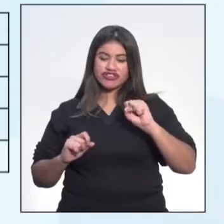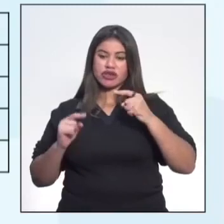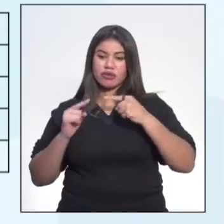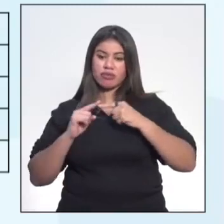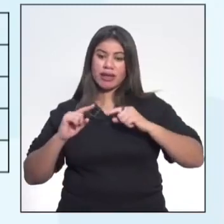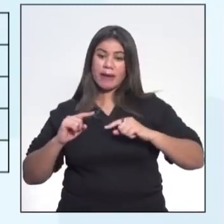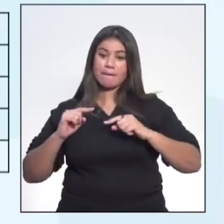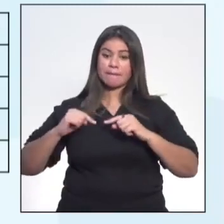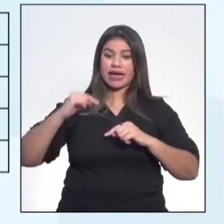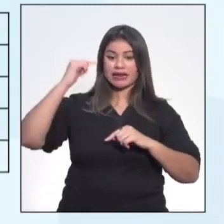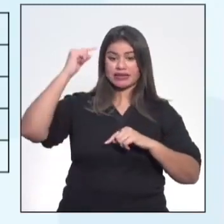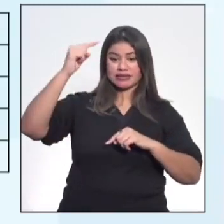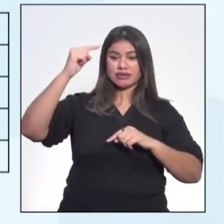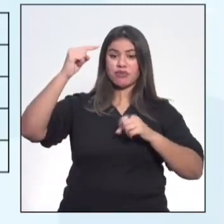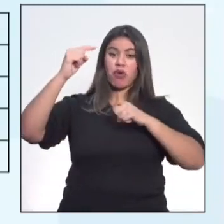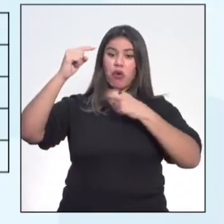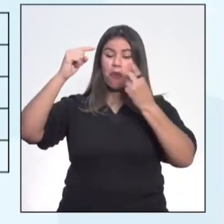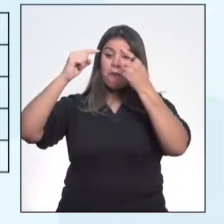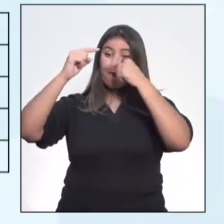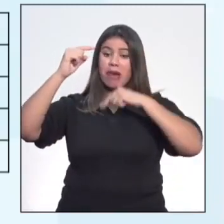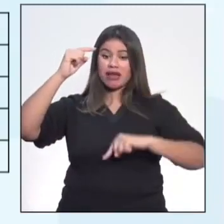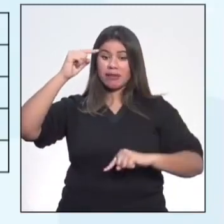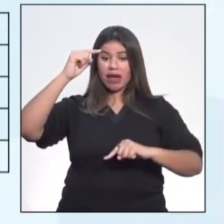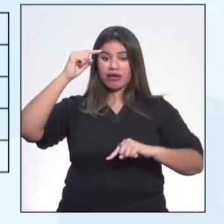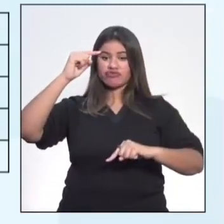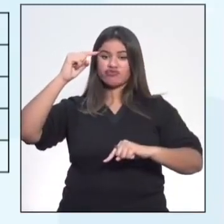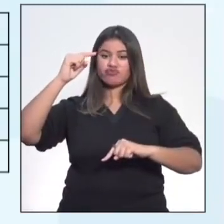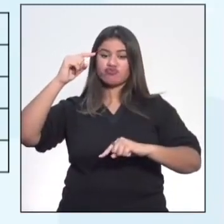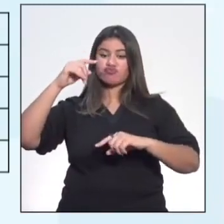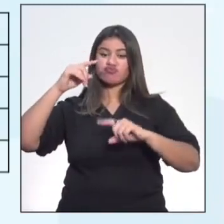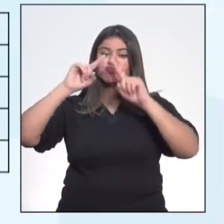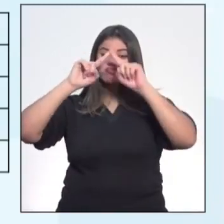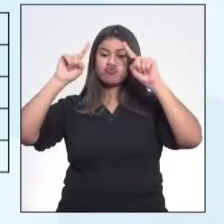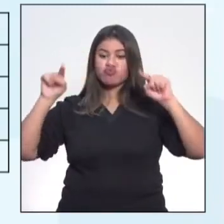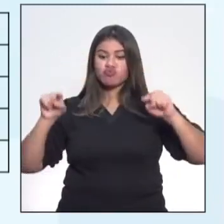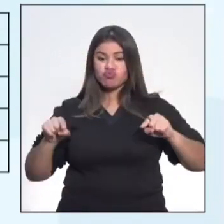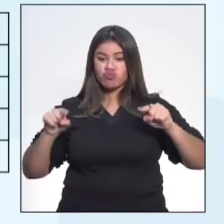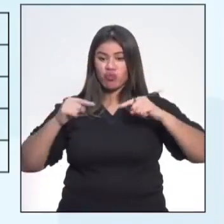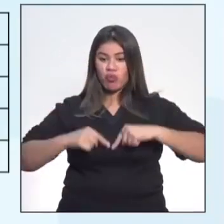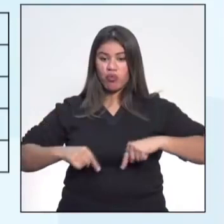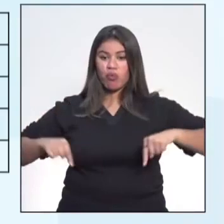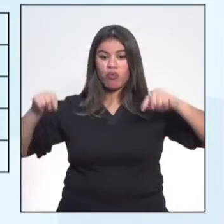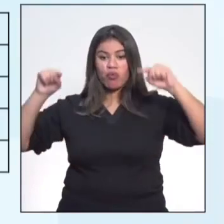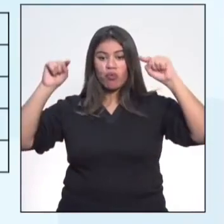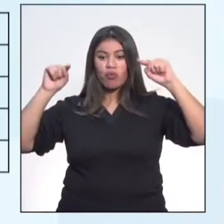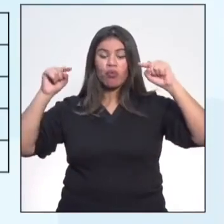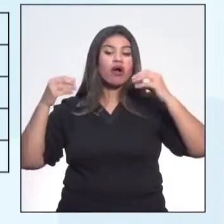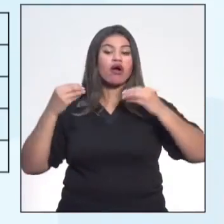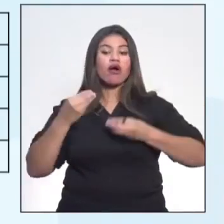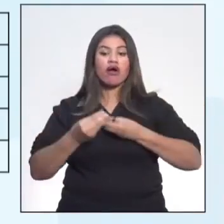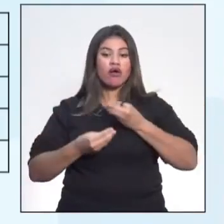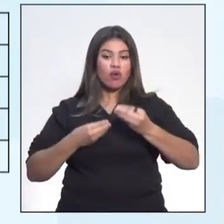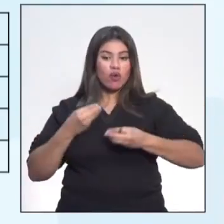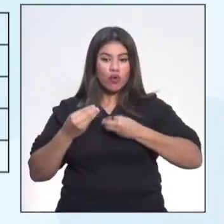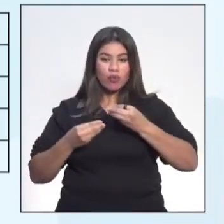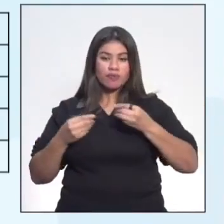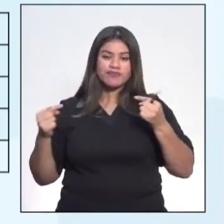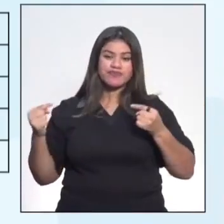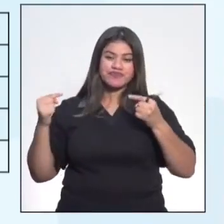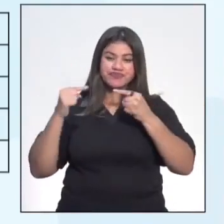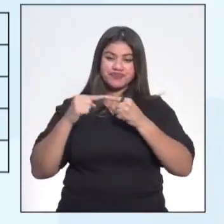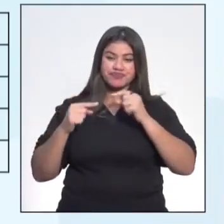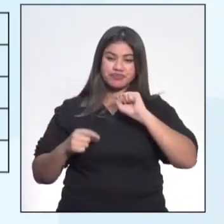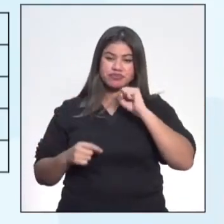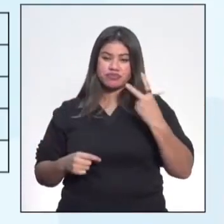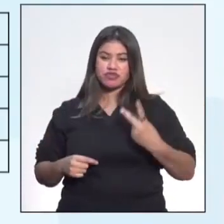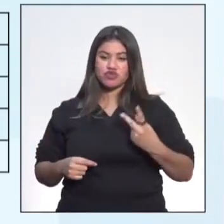ou concavidade voltada para baixo. E quero que você comece a pensar se essa concavidade tem alguma coisa a ver com o